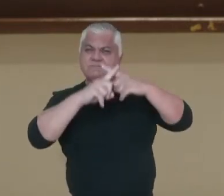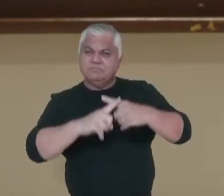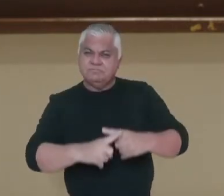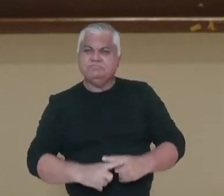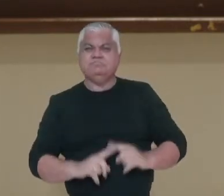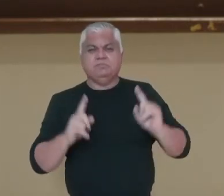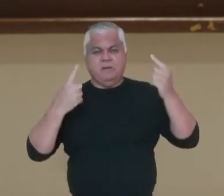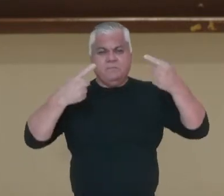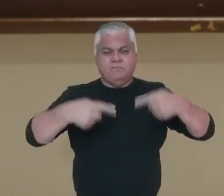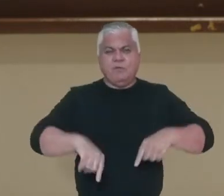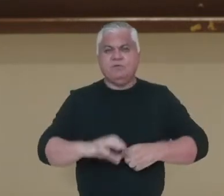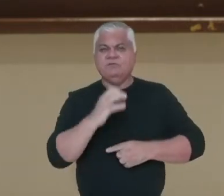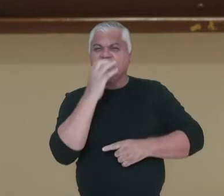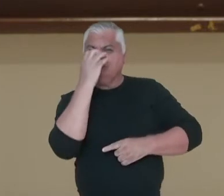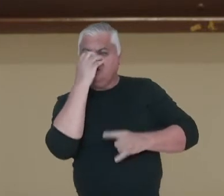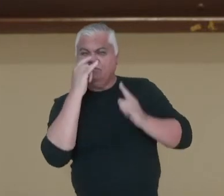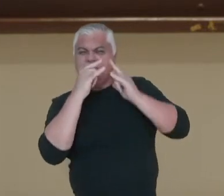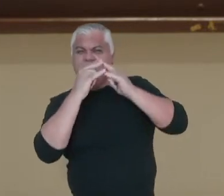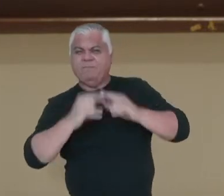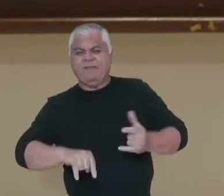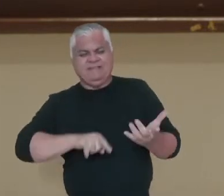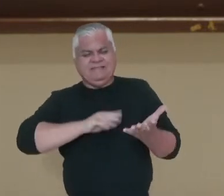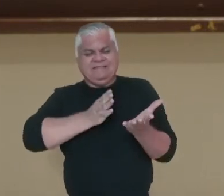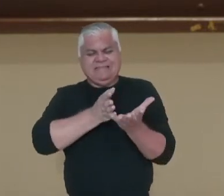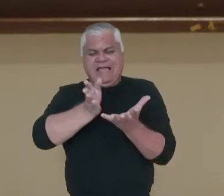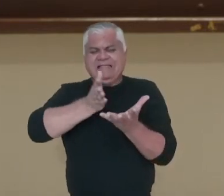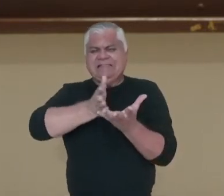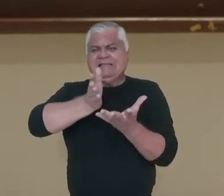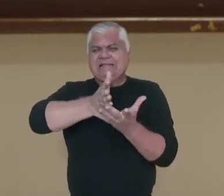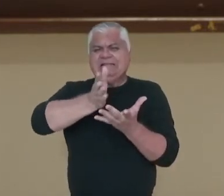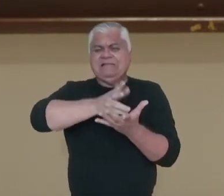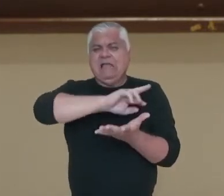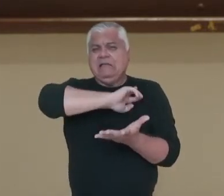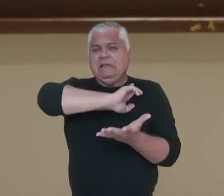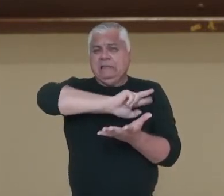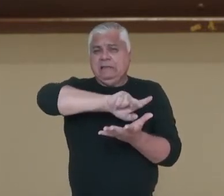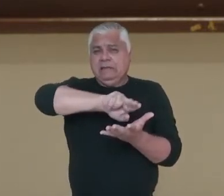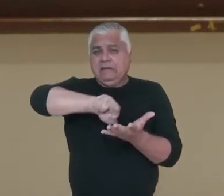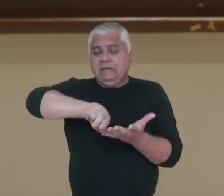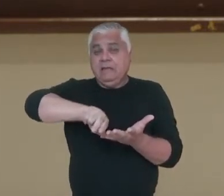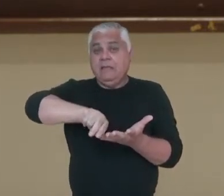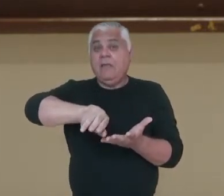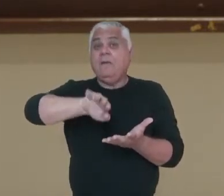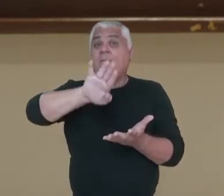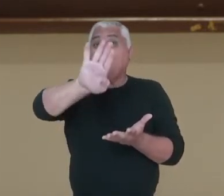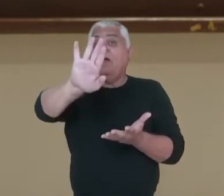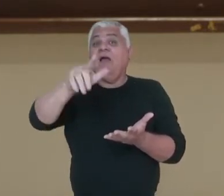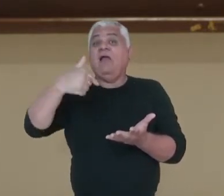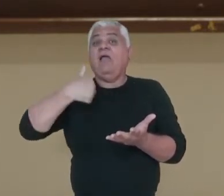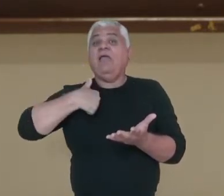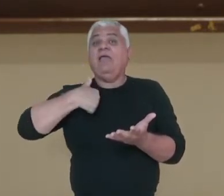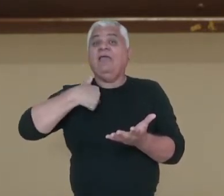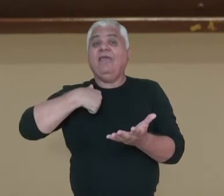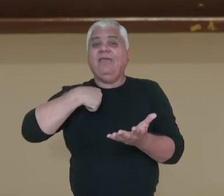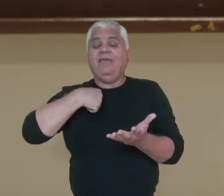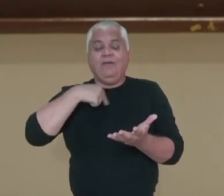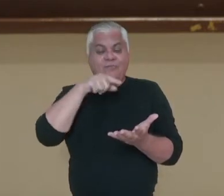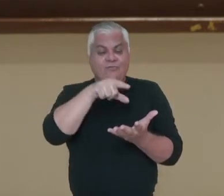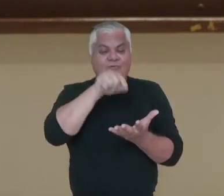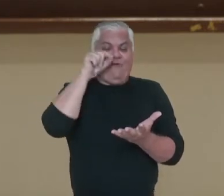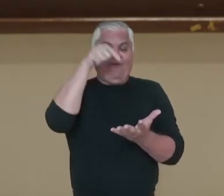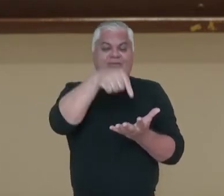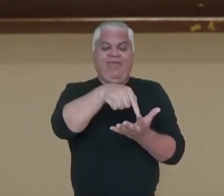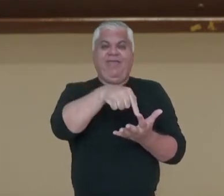ginástica circense. Nós temos diferentes estilos ginásticos e talvez você se identifique mais com um ou com o